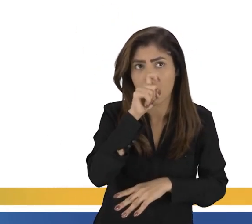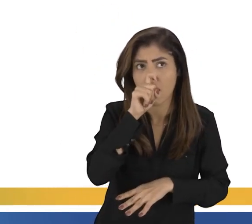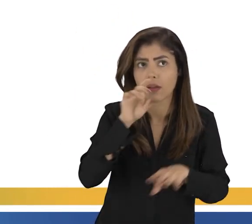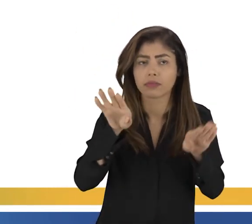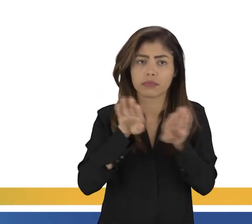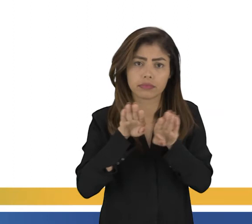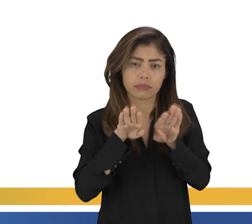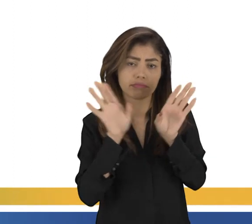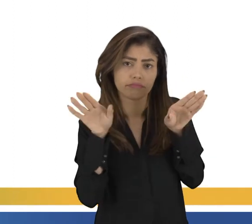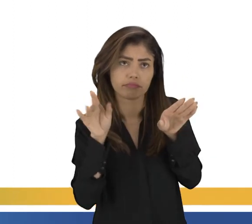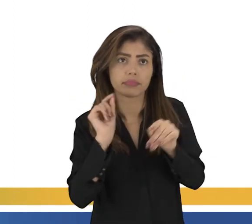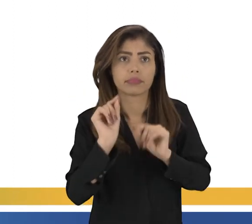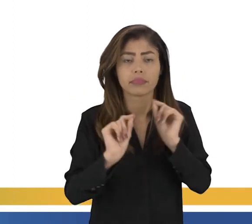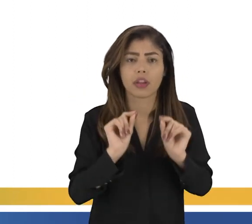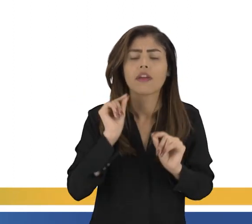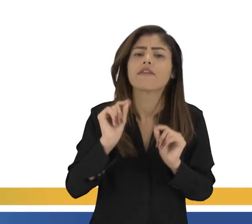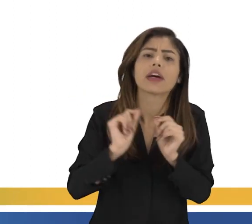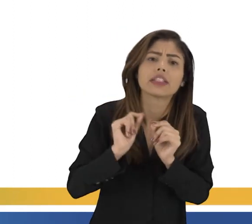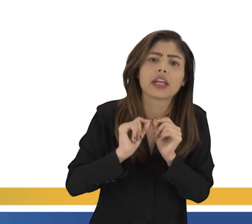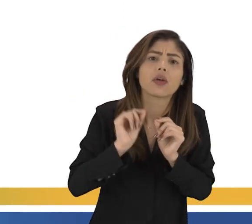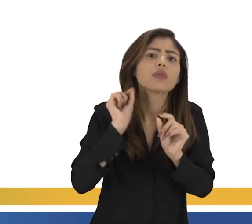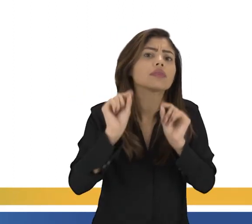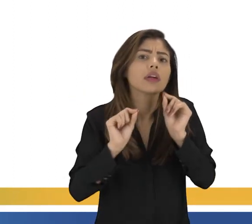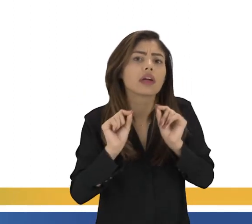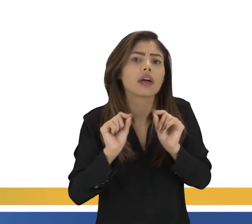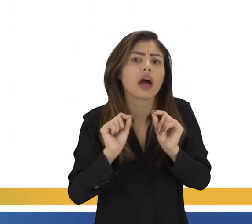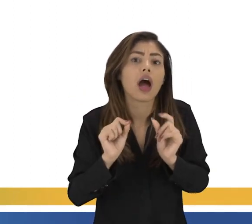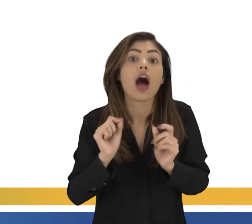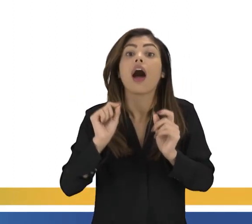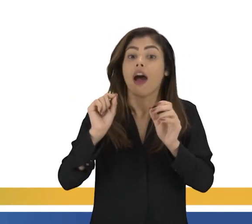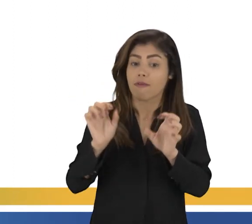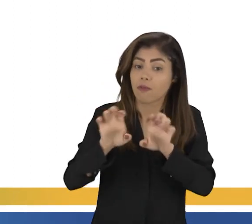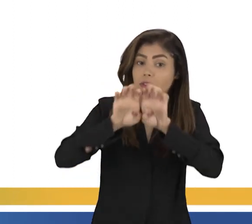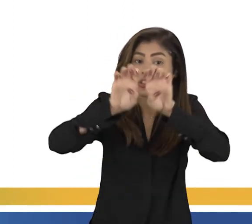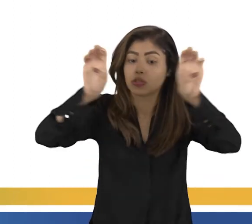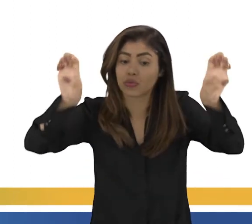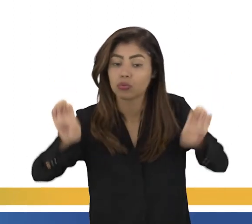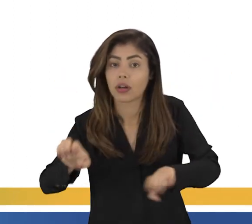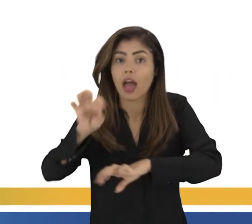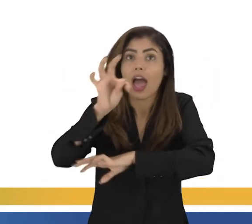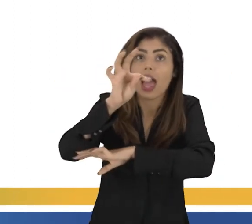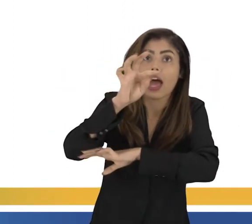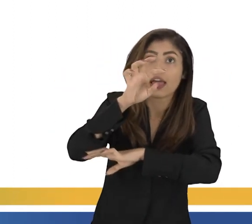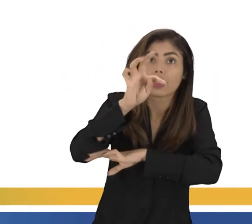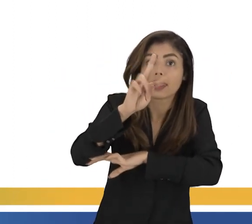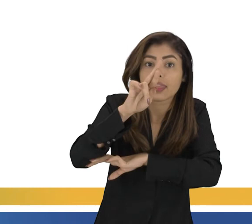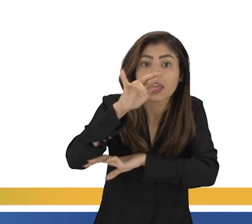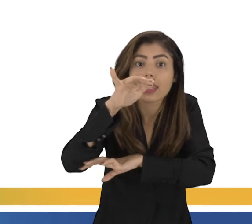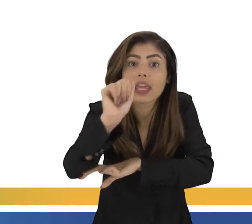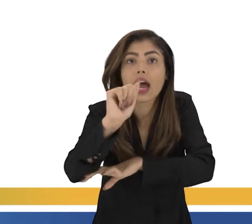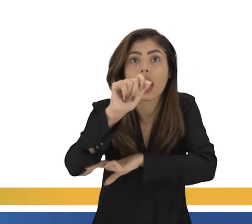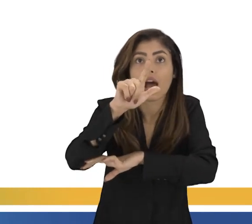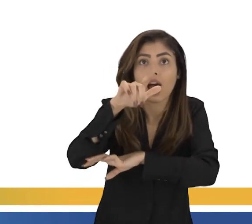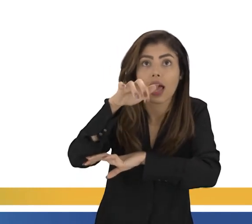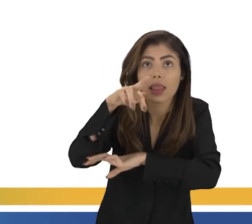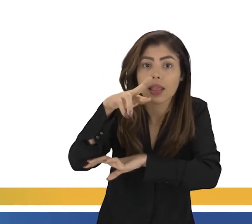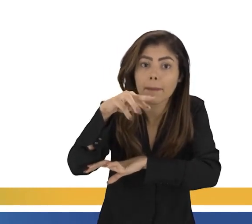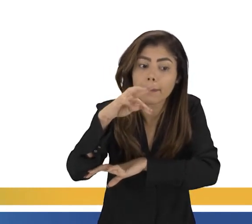organismos, o que é que vocês vão fazer? Vocês vão montar, certo? Uma teia alimentar aonde?